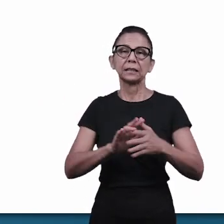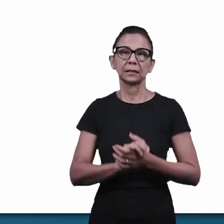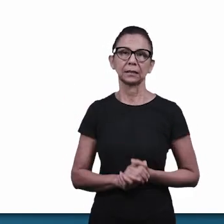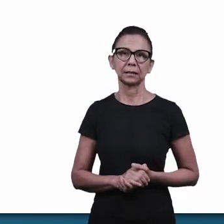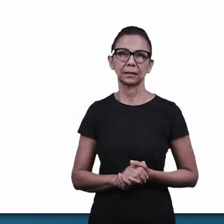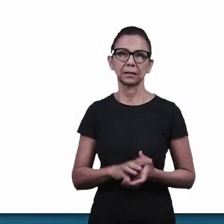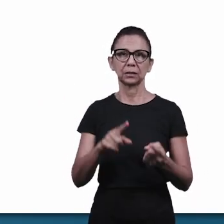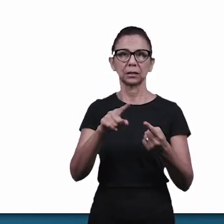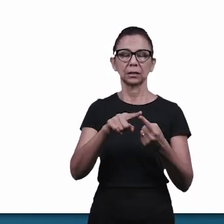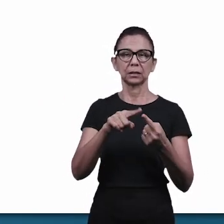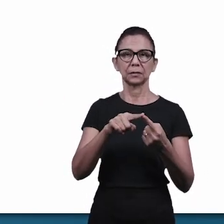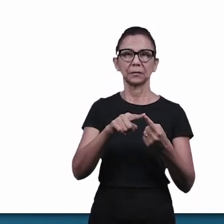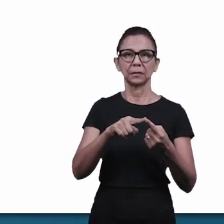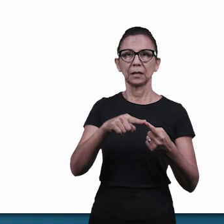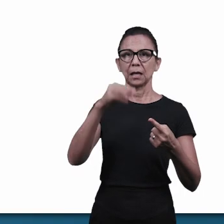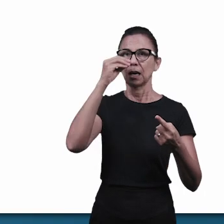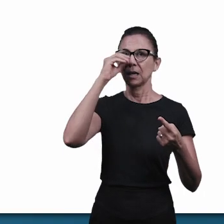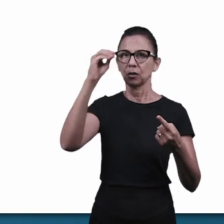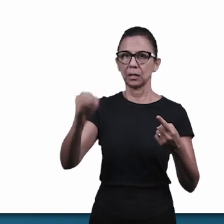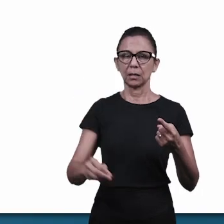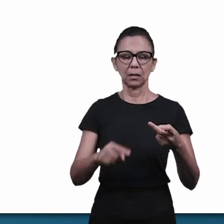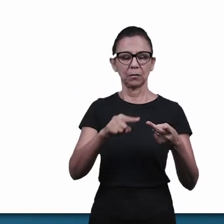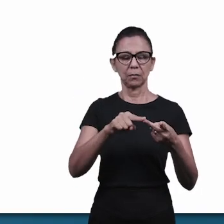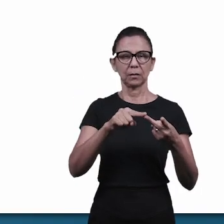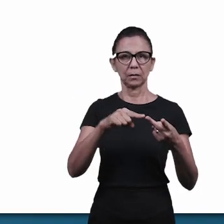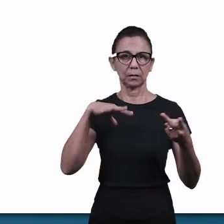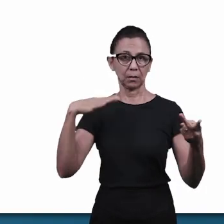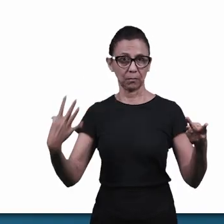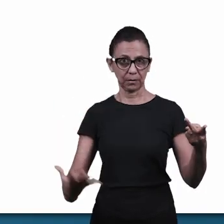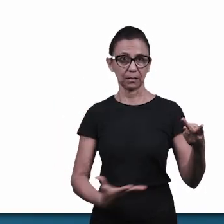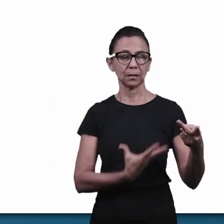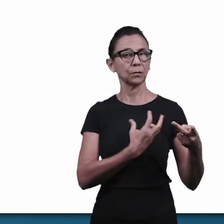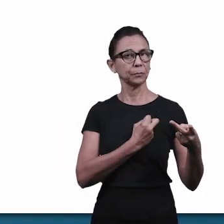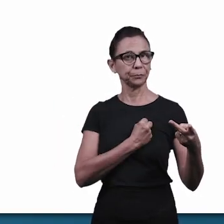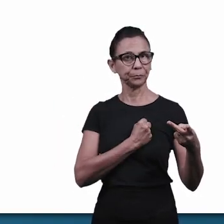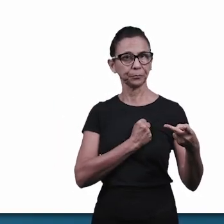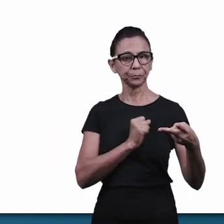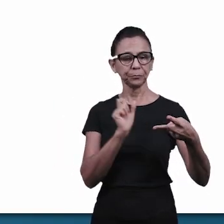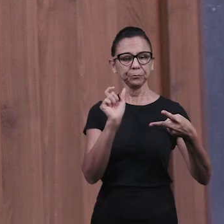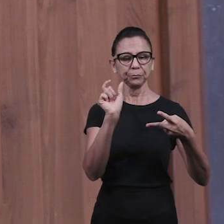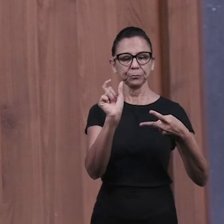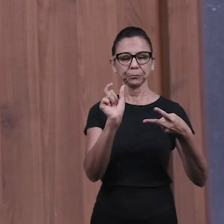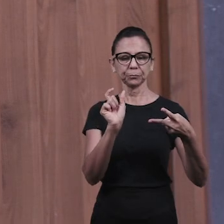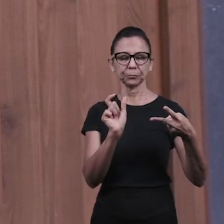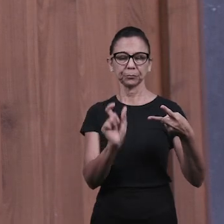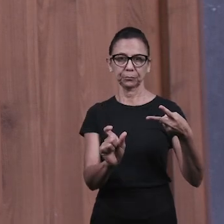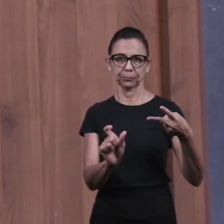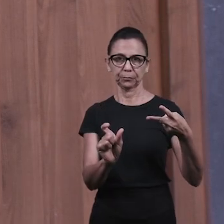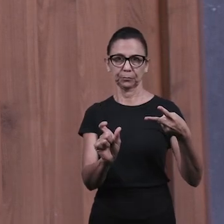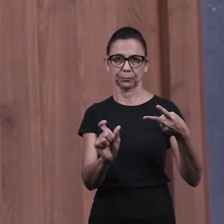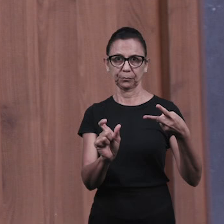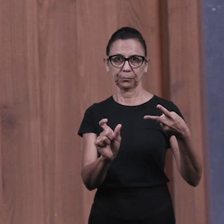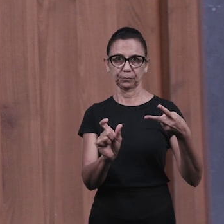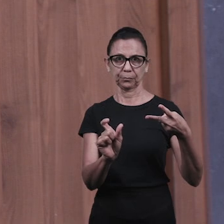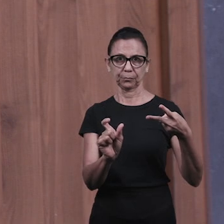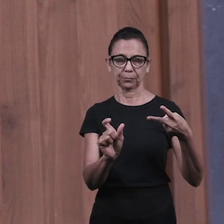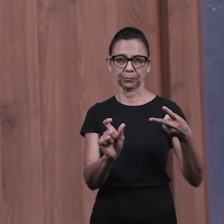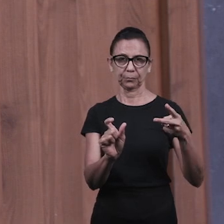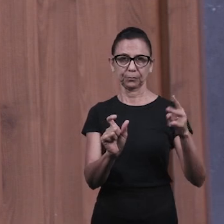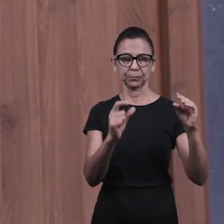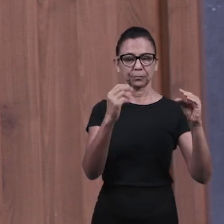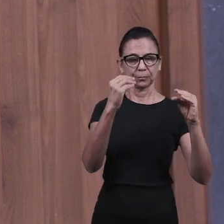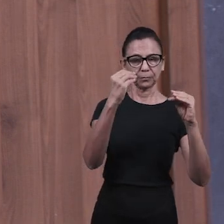agora, para completar aqui essas palavras que representam rejeição e salvação, nós vamos então agora passar essa